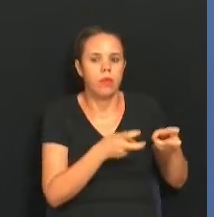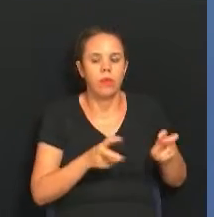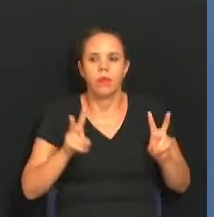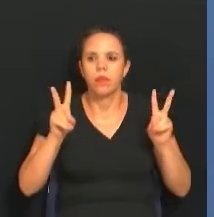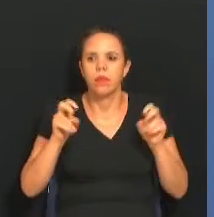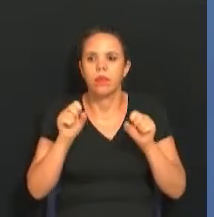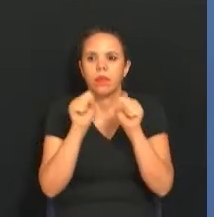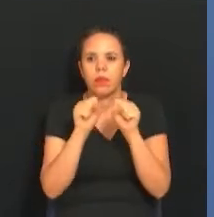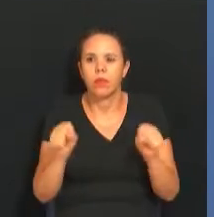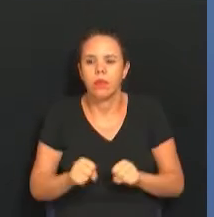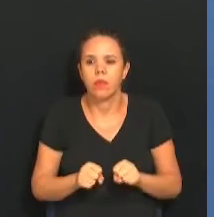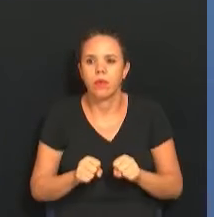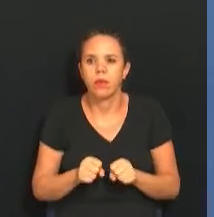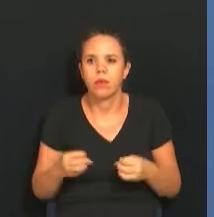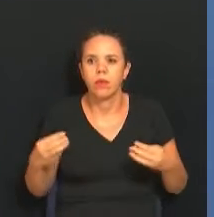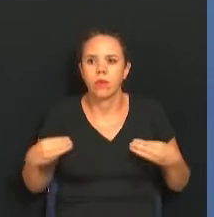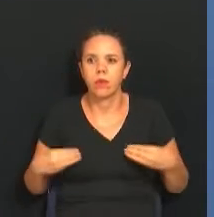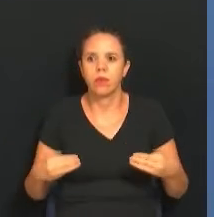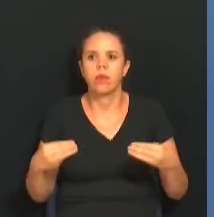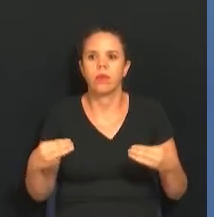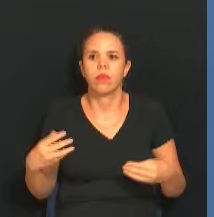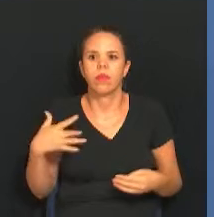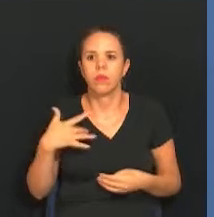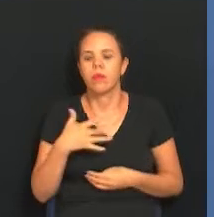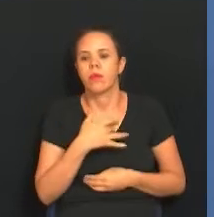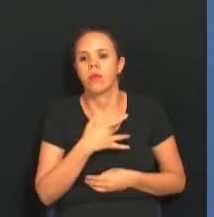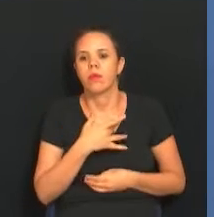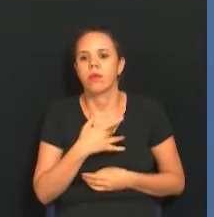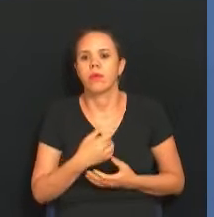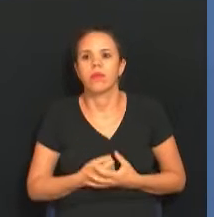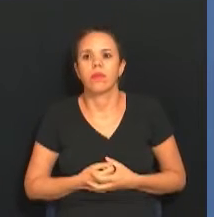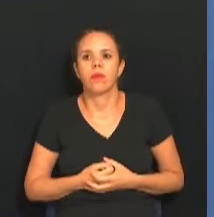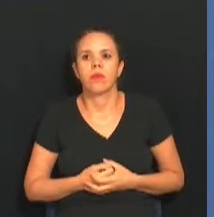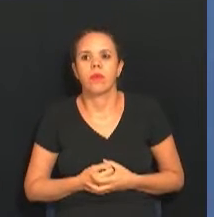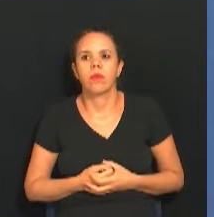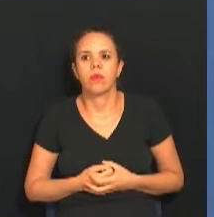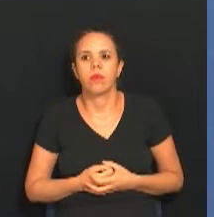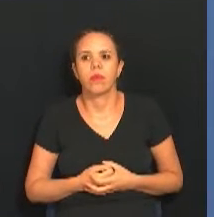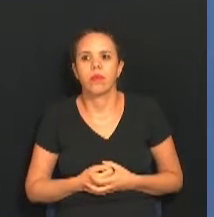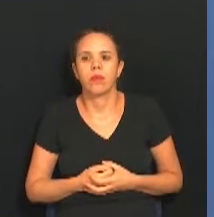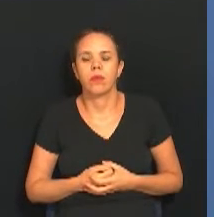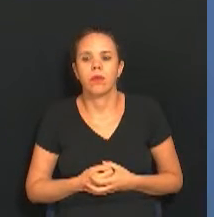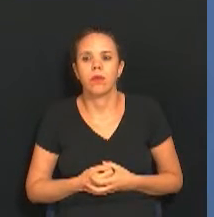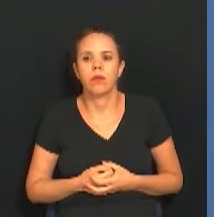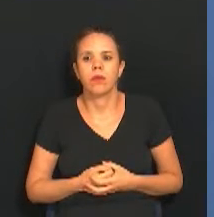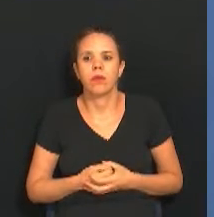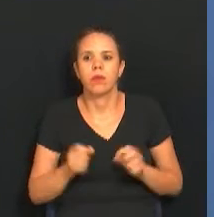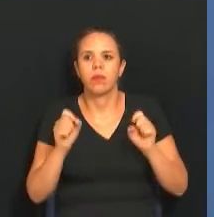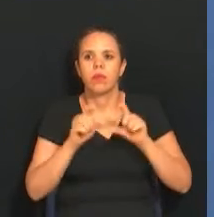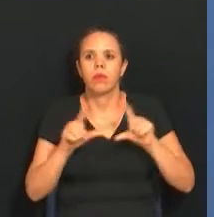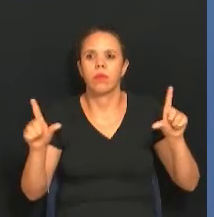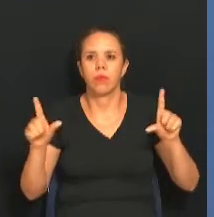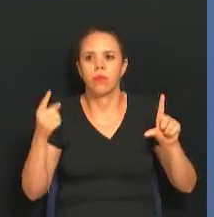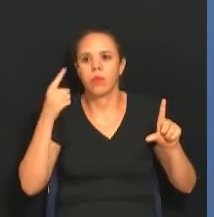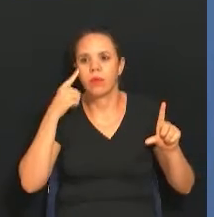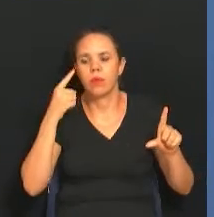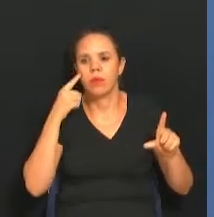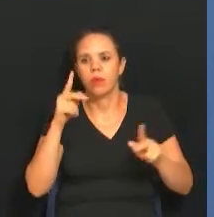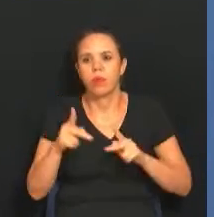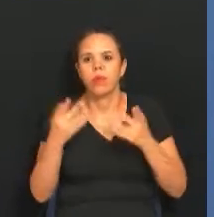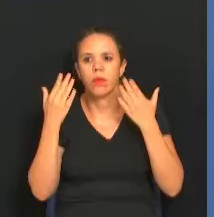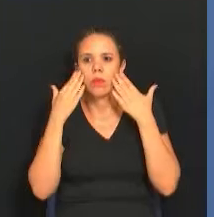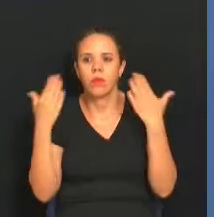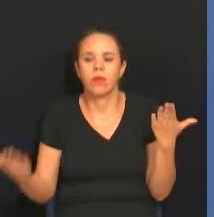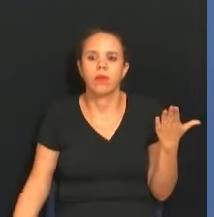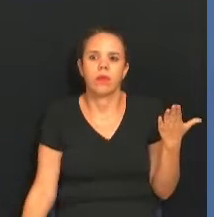ao sistema do ministério da saúde por história de acordo com os dados Estão ali na plataforma e são públicos